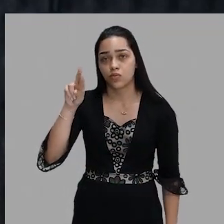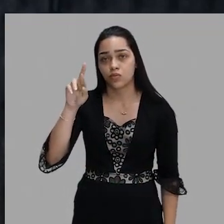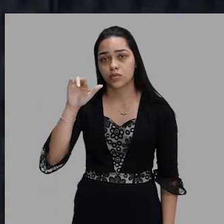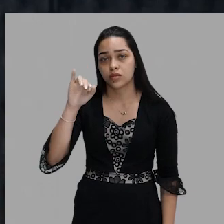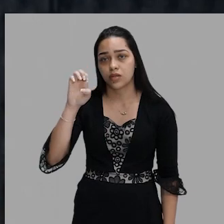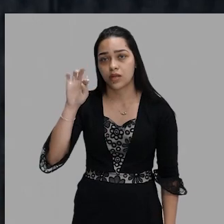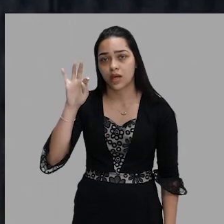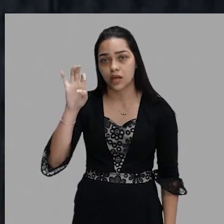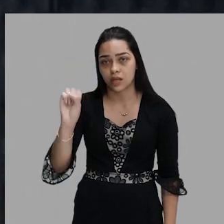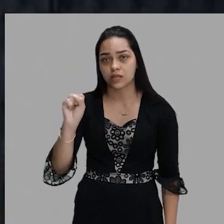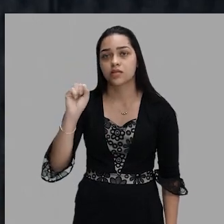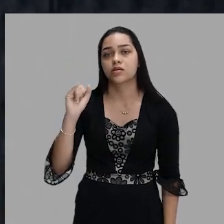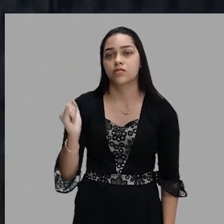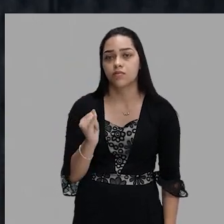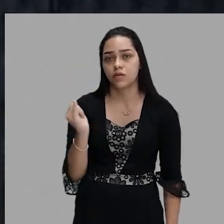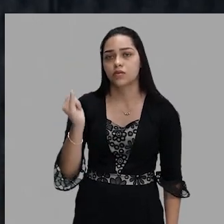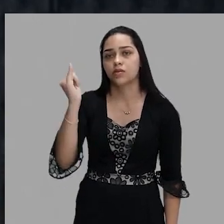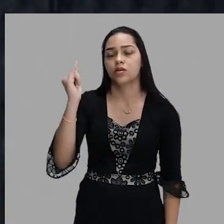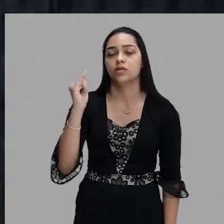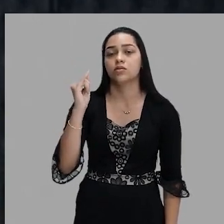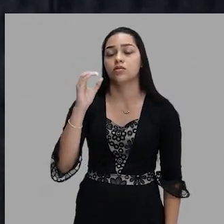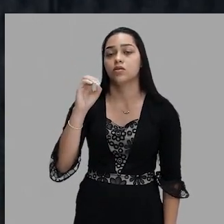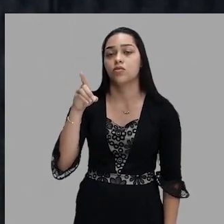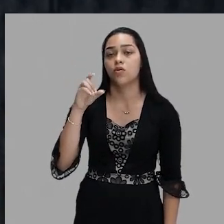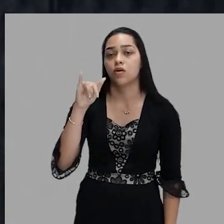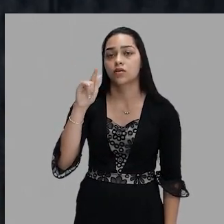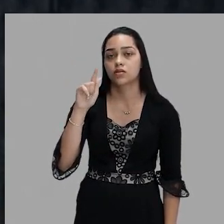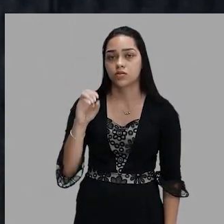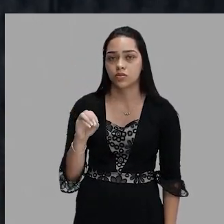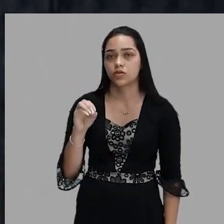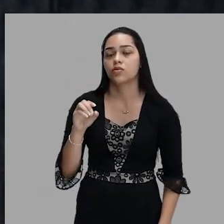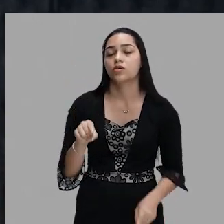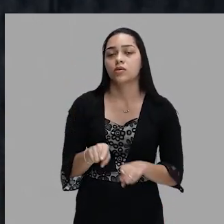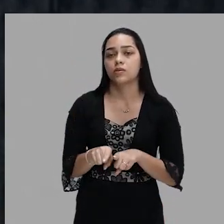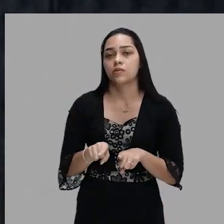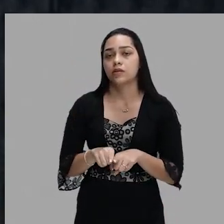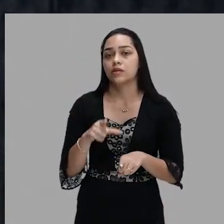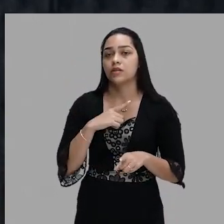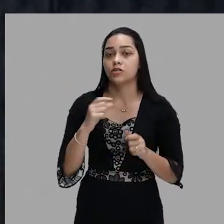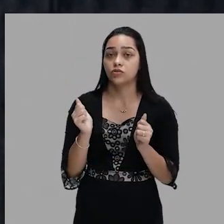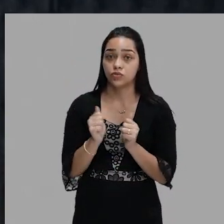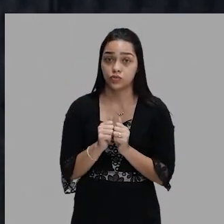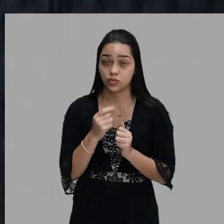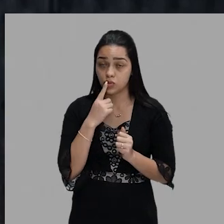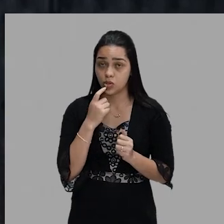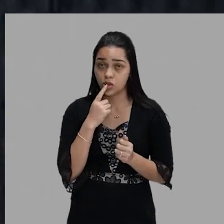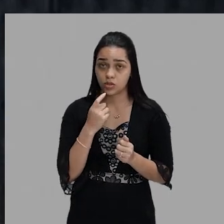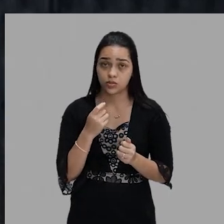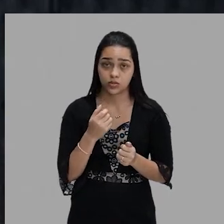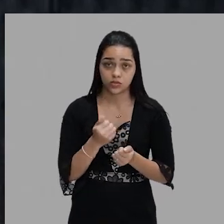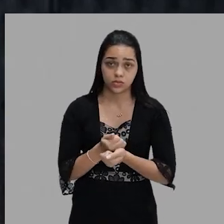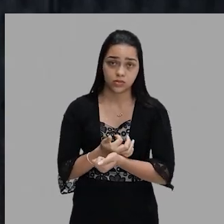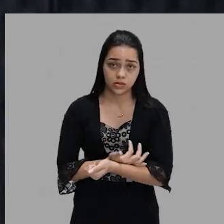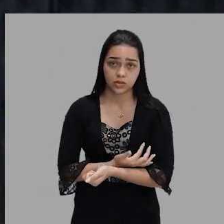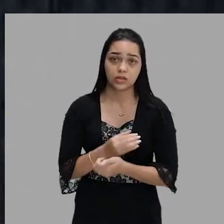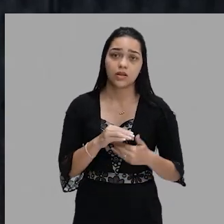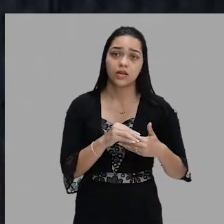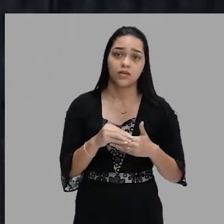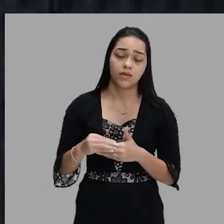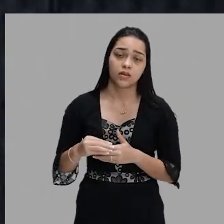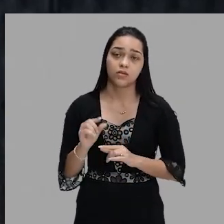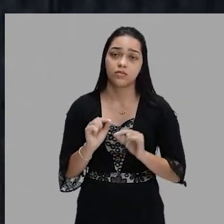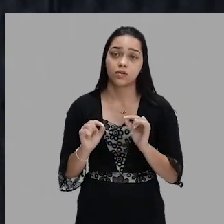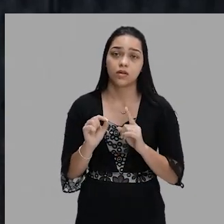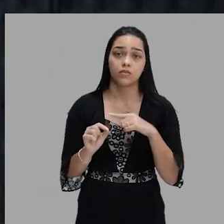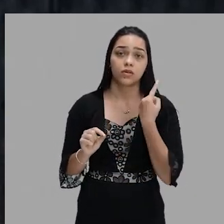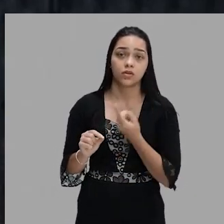E esses nutrientes, o oxigênio que está ali no nosso sangue, ele está sendo levado para